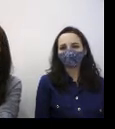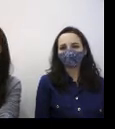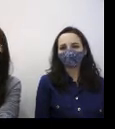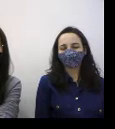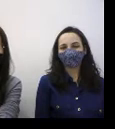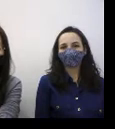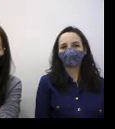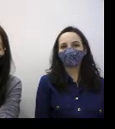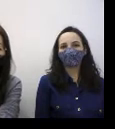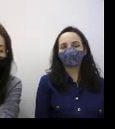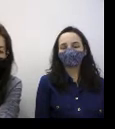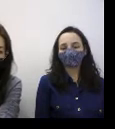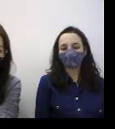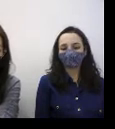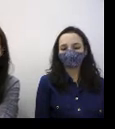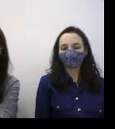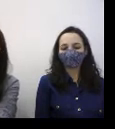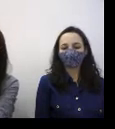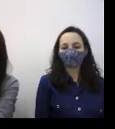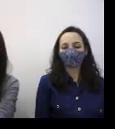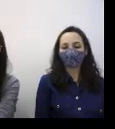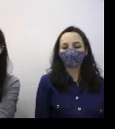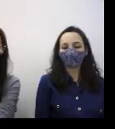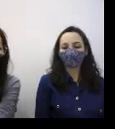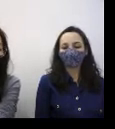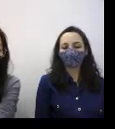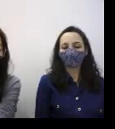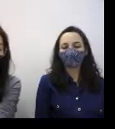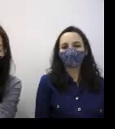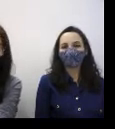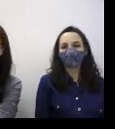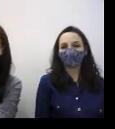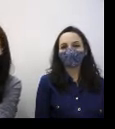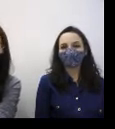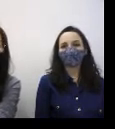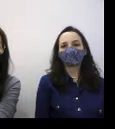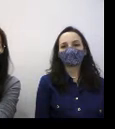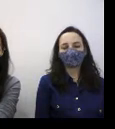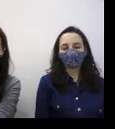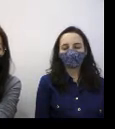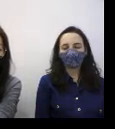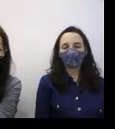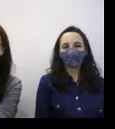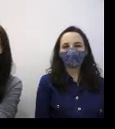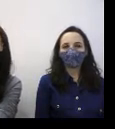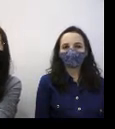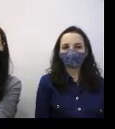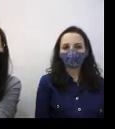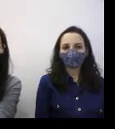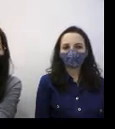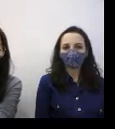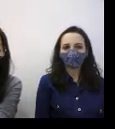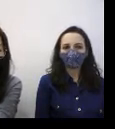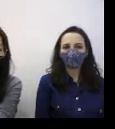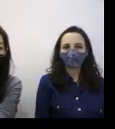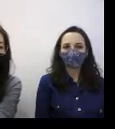alguma forma bastante difícil, alguma questão sentimental, emocional, uma das primeiras coisas que abala é o sono, não é? Ou a gente